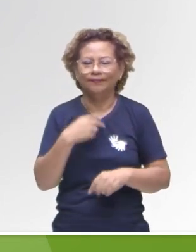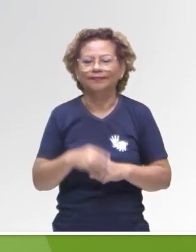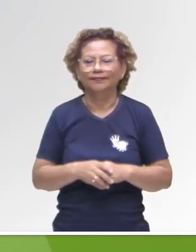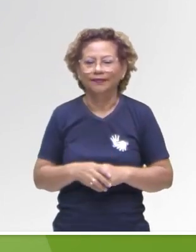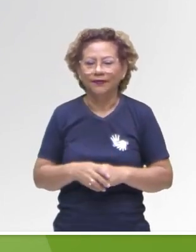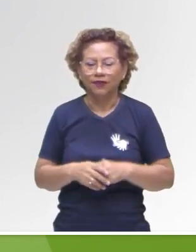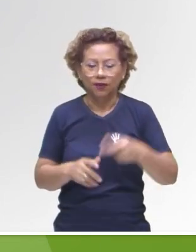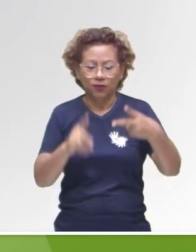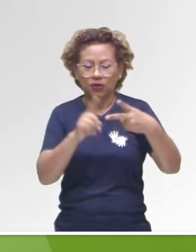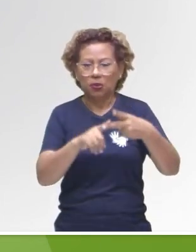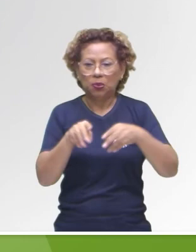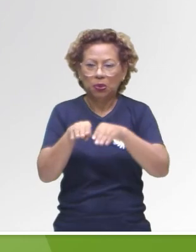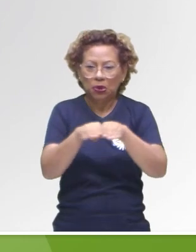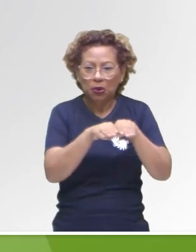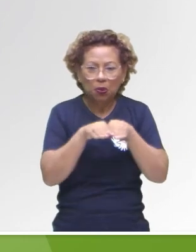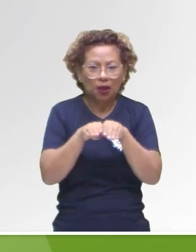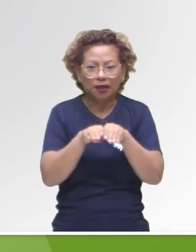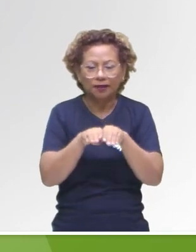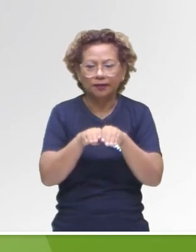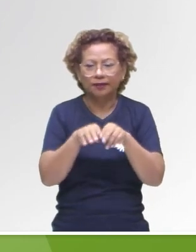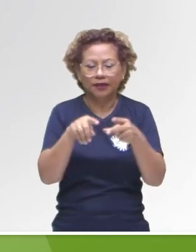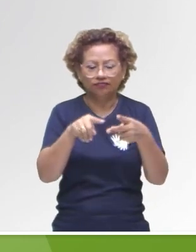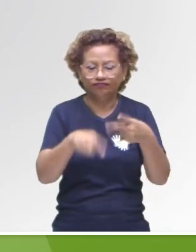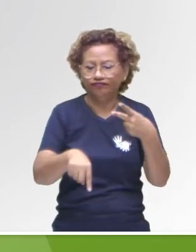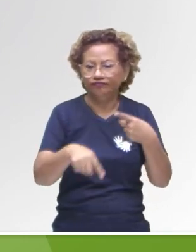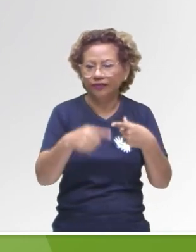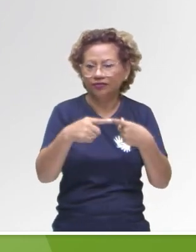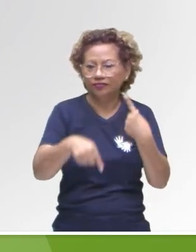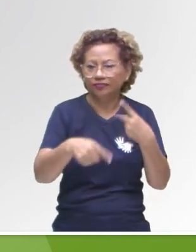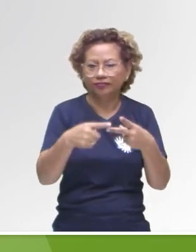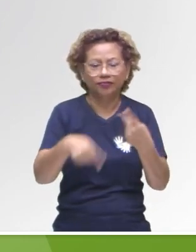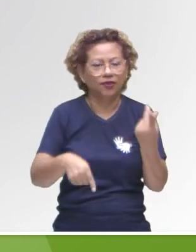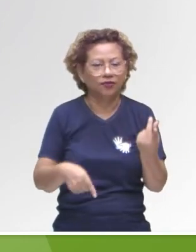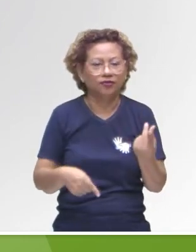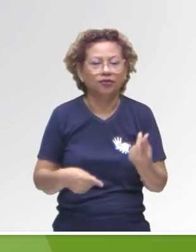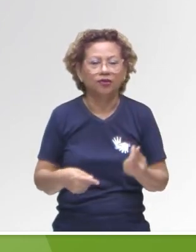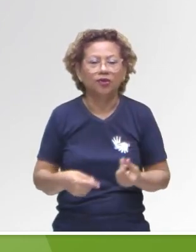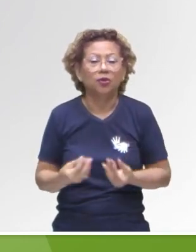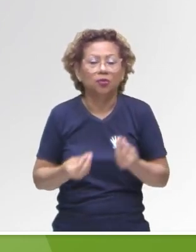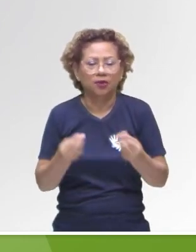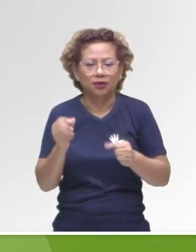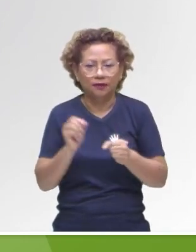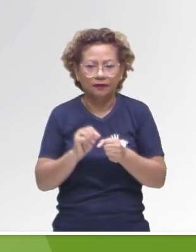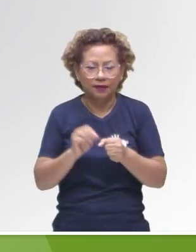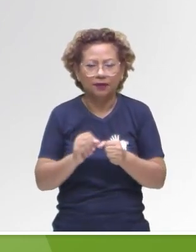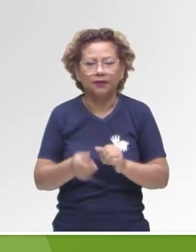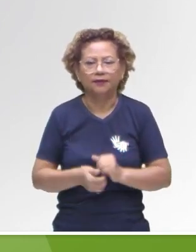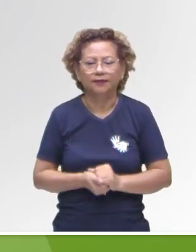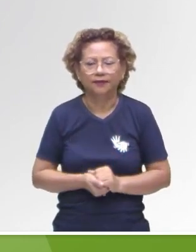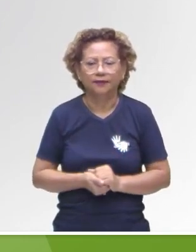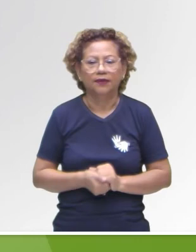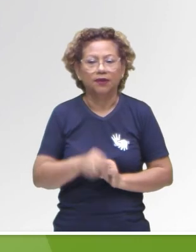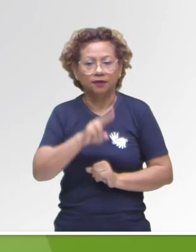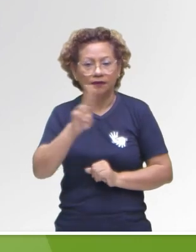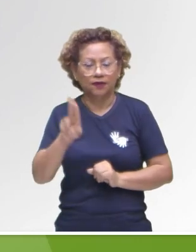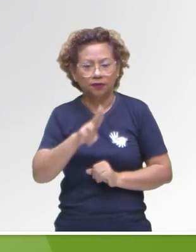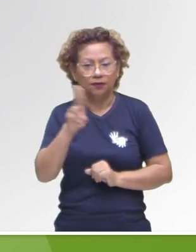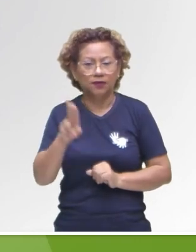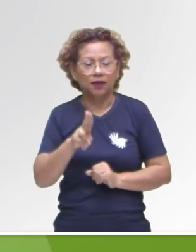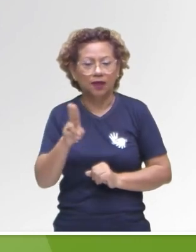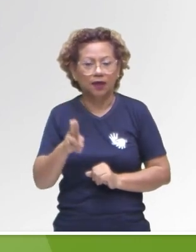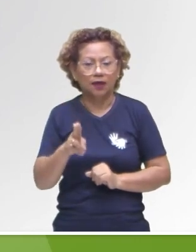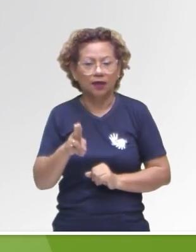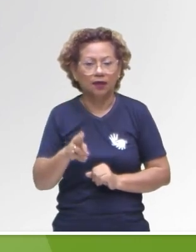Esses aqui são diferentes. Então, a gente vai calcular aqui a capacitância equivalente através dessa expressão aqui,